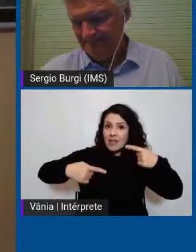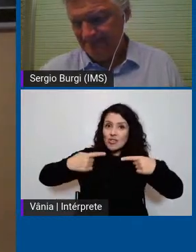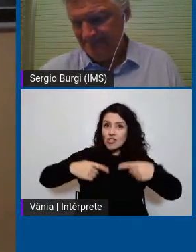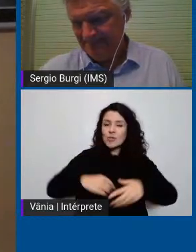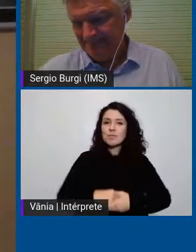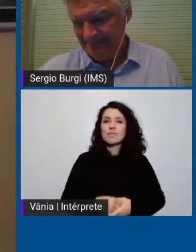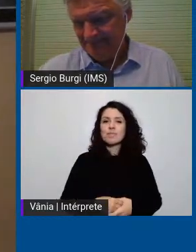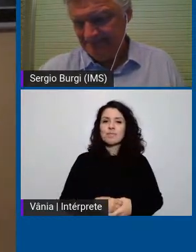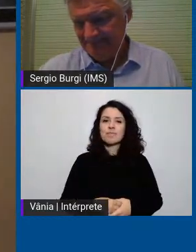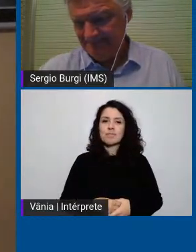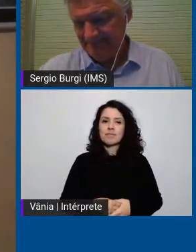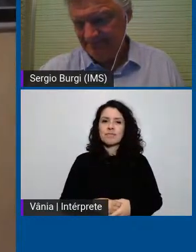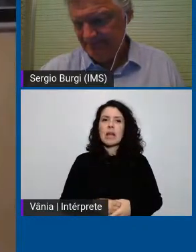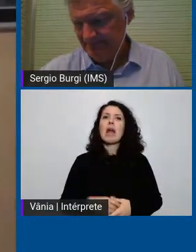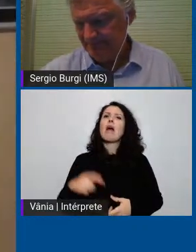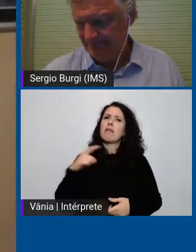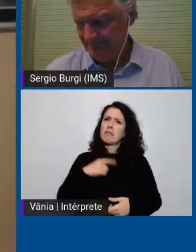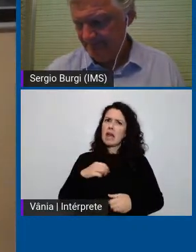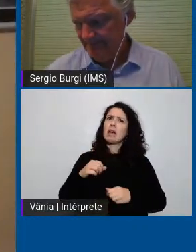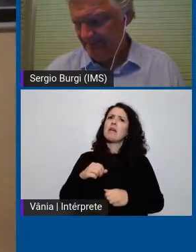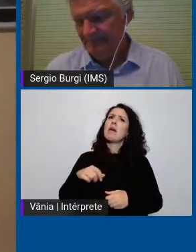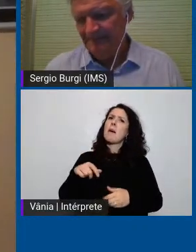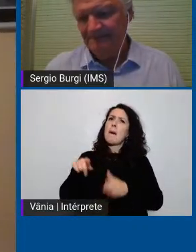A gente tem uma primeira pergunta aqui,